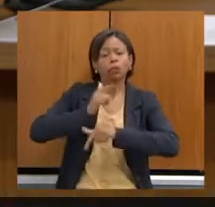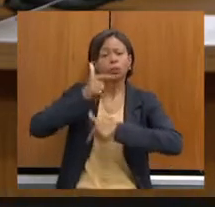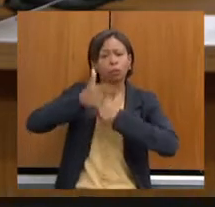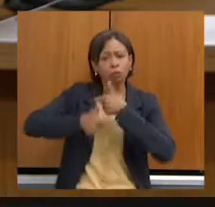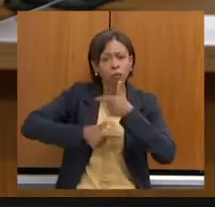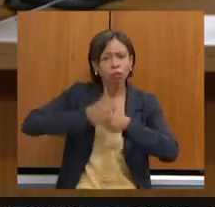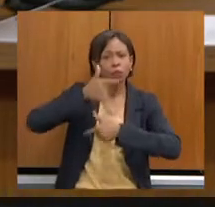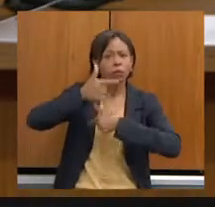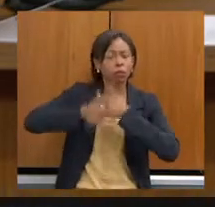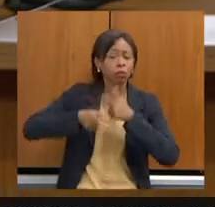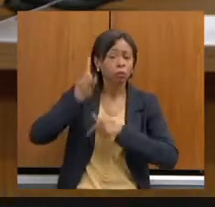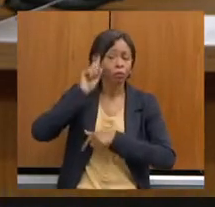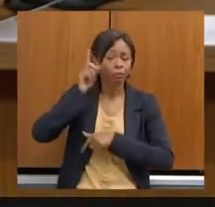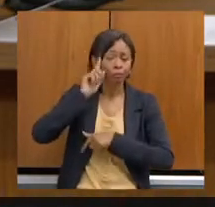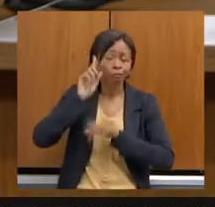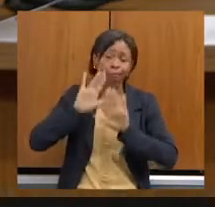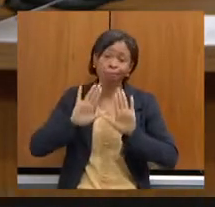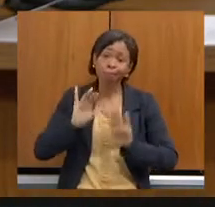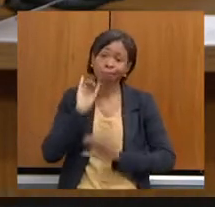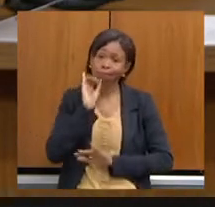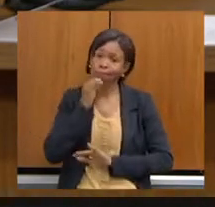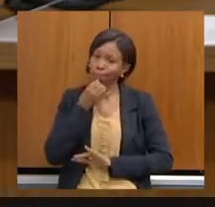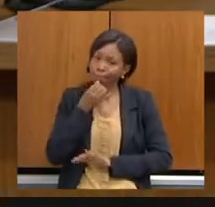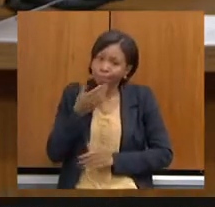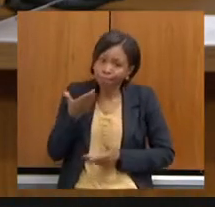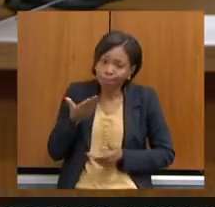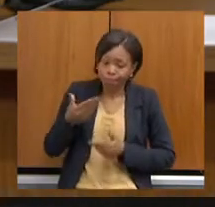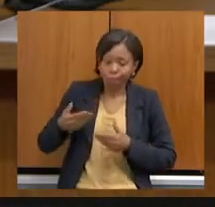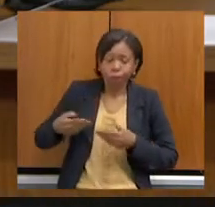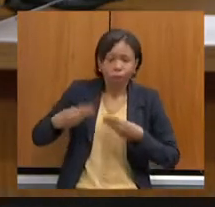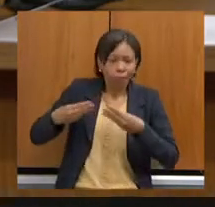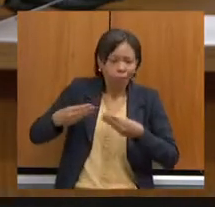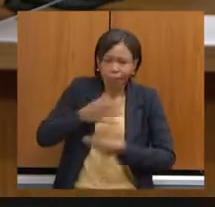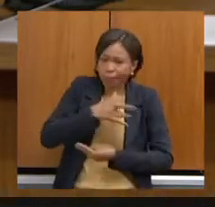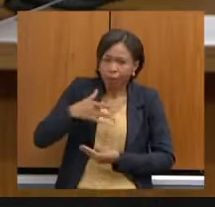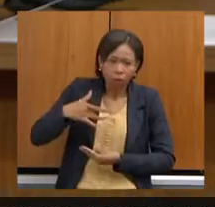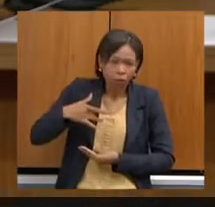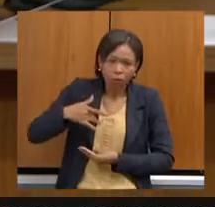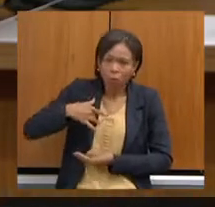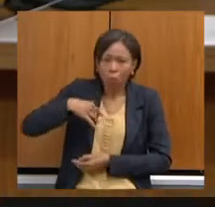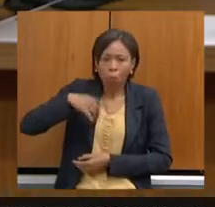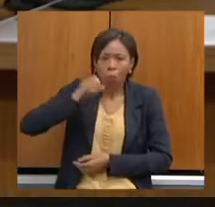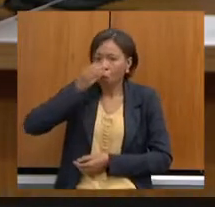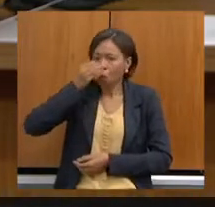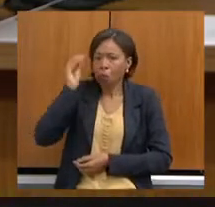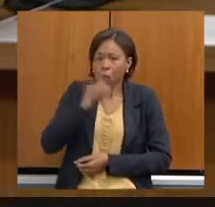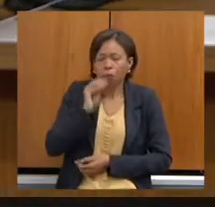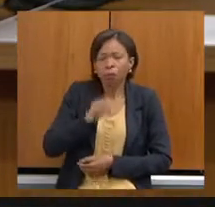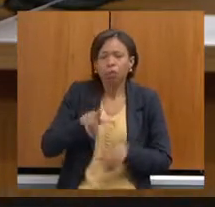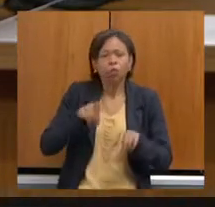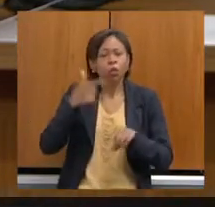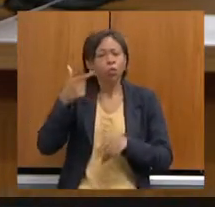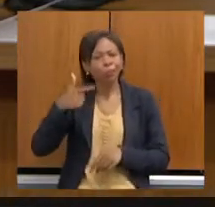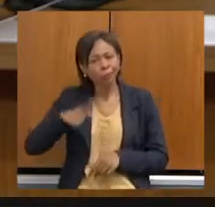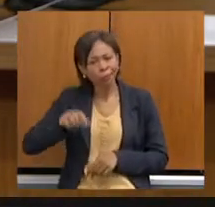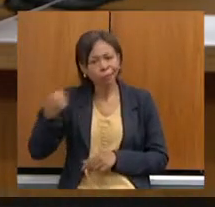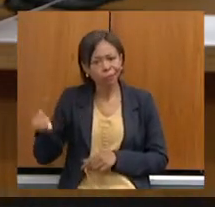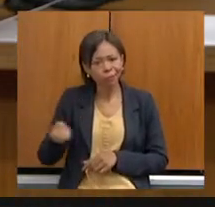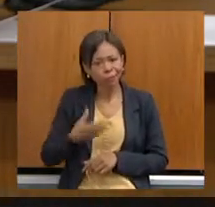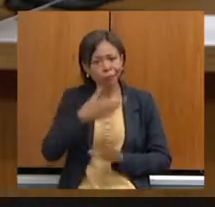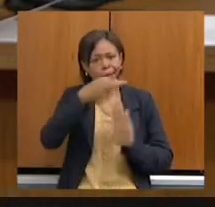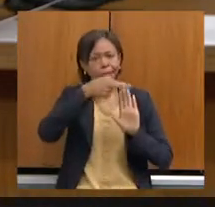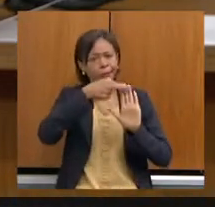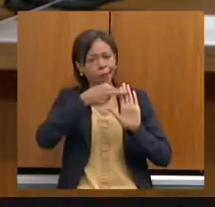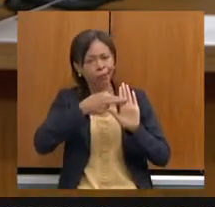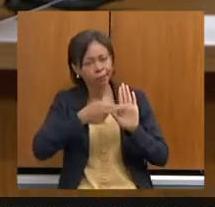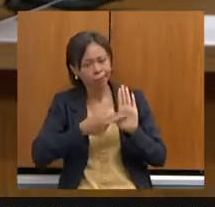é o ministério da saúde não entendeu isso fiz novamente nova tecnologia a nota técnica pedir novamente